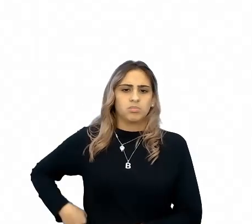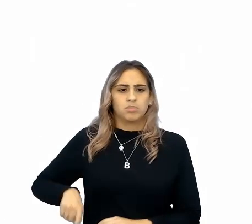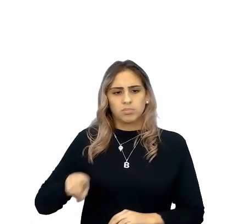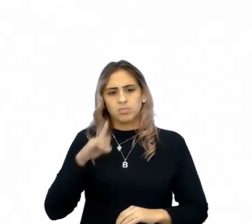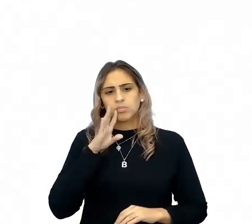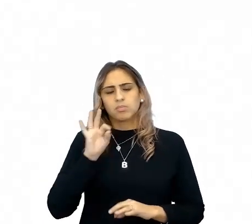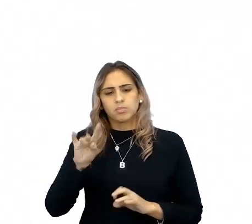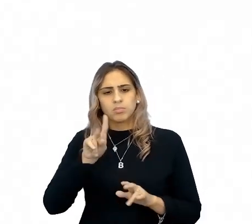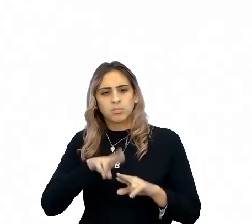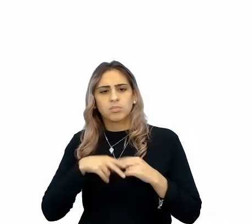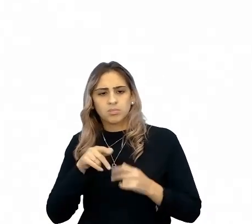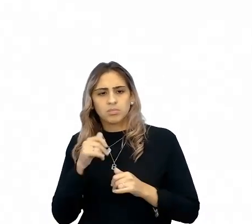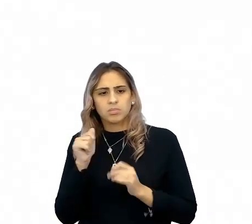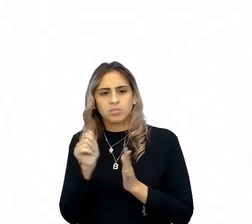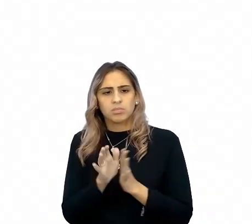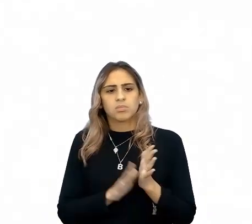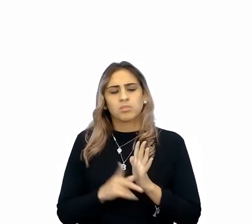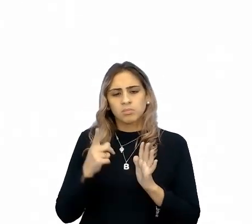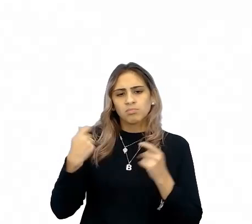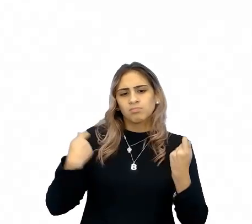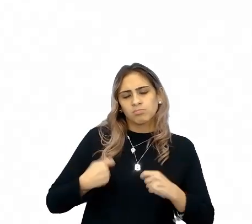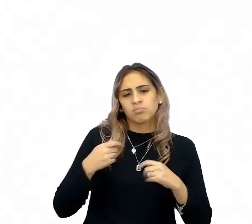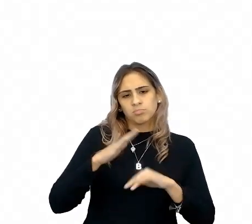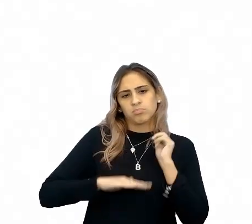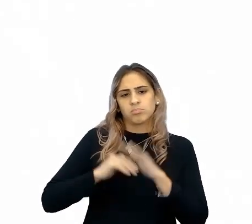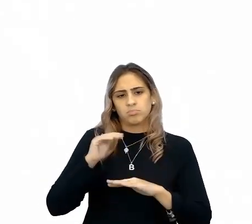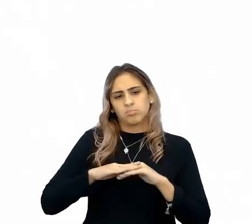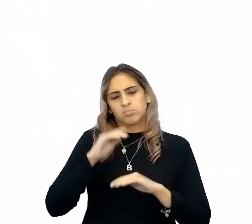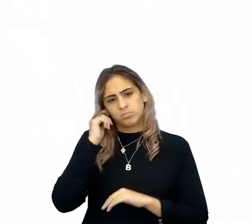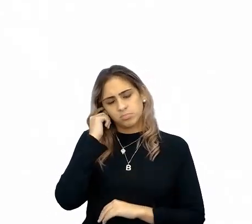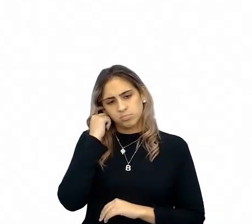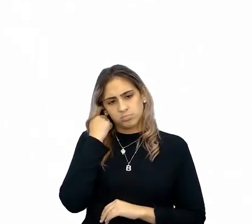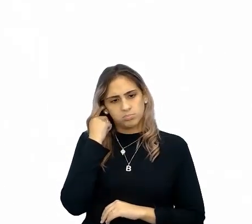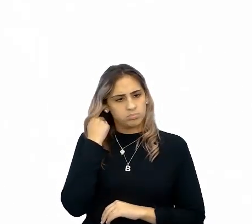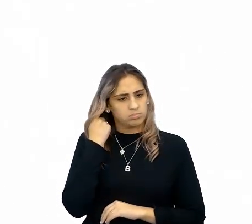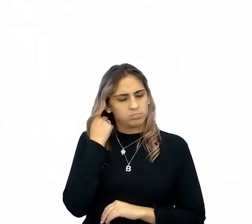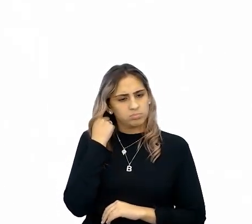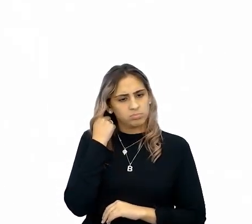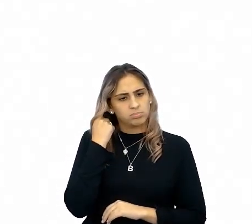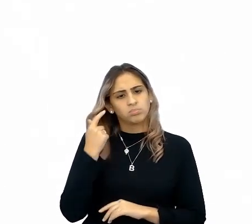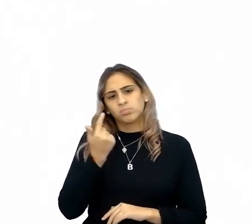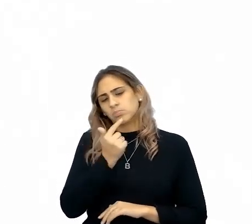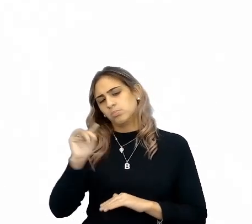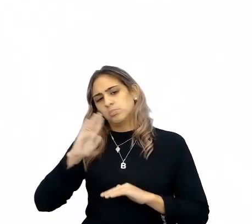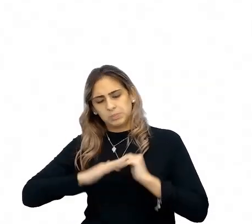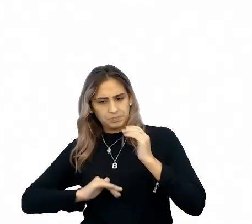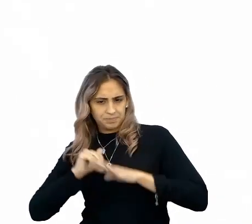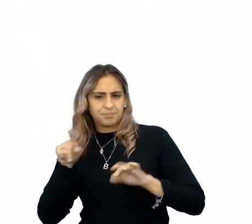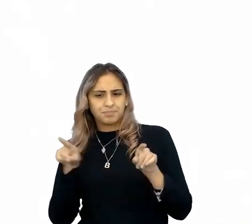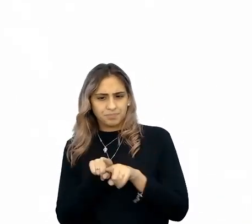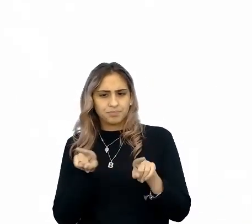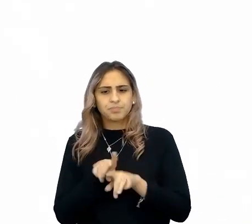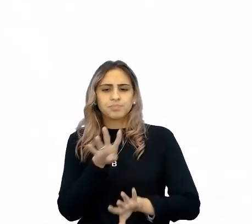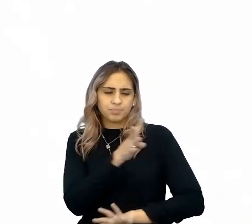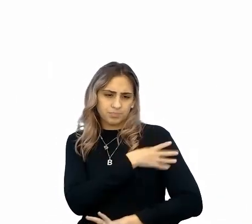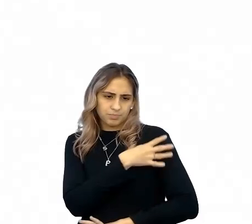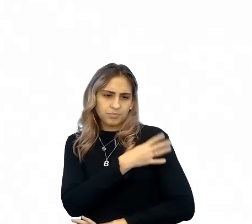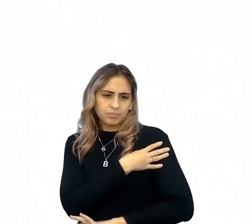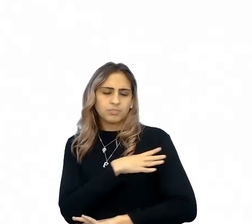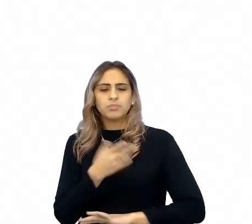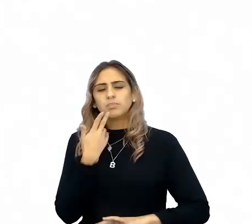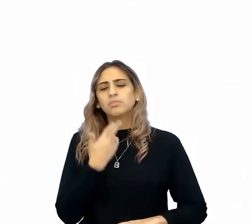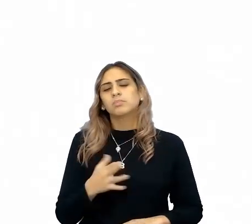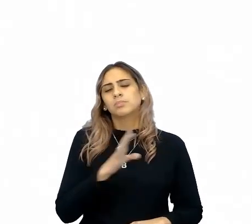a atividade 1 favorece essa habilidade. A outra habilidade, que também é do quarto ano de